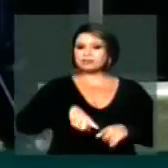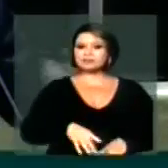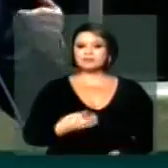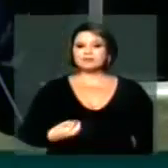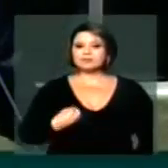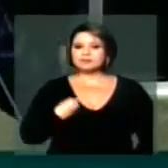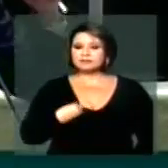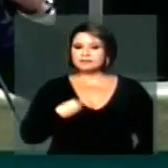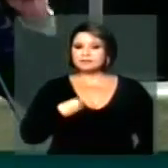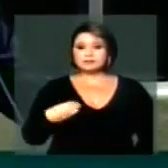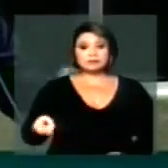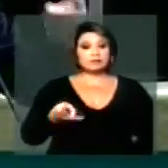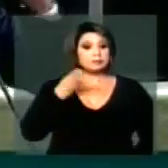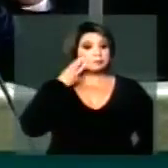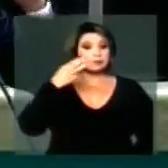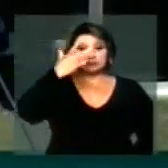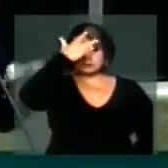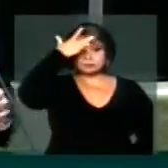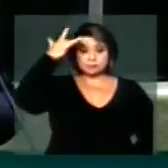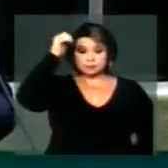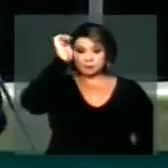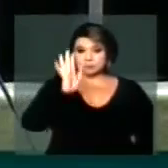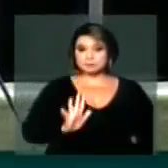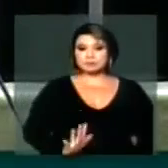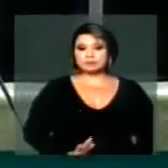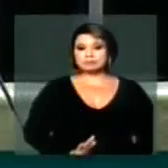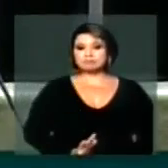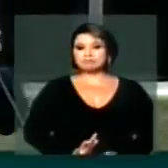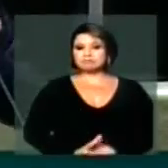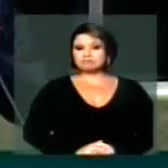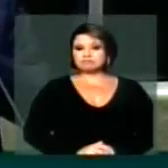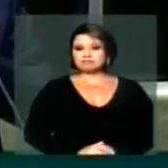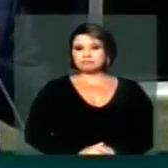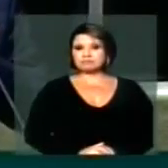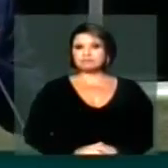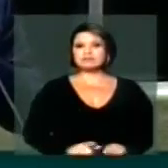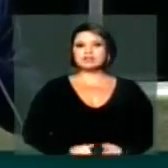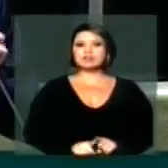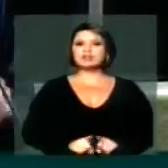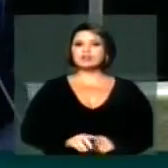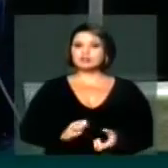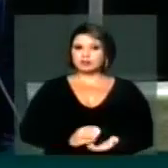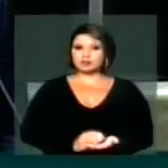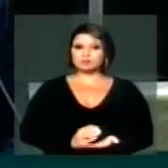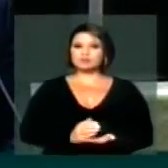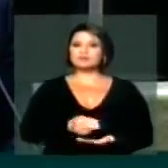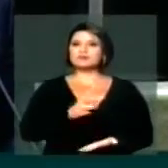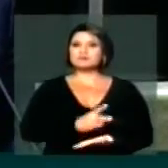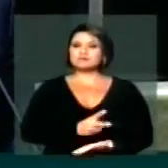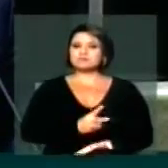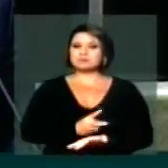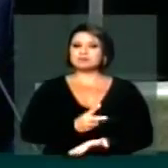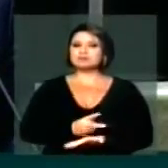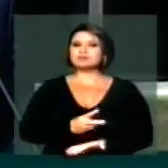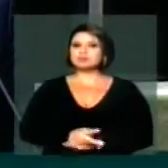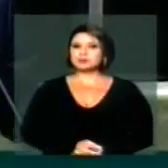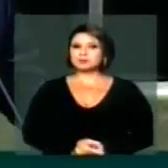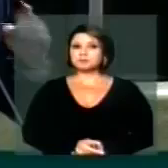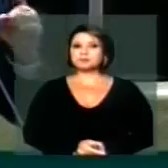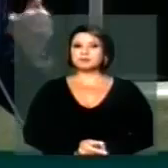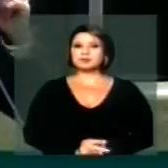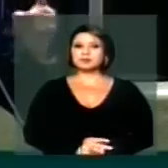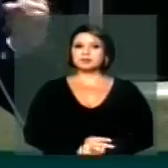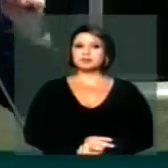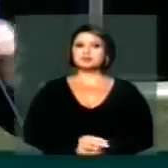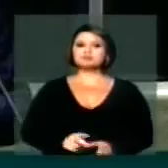na vida de milhões de brasileiros e brasileiras, é que quando, mesmo agindo